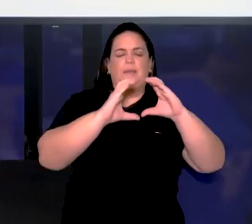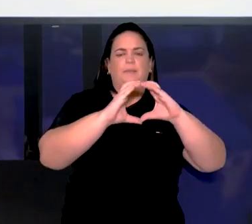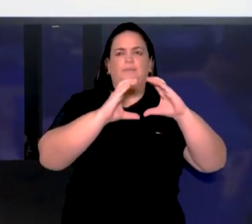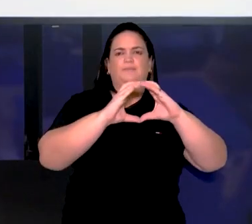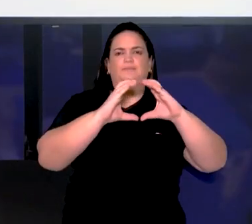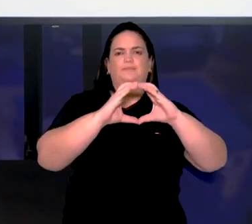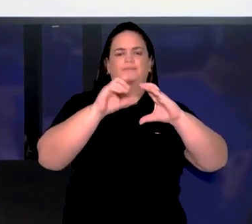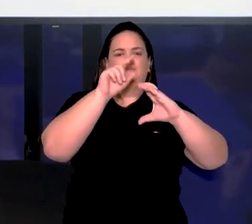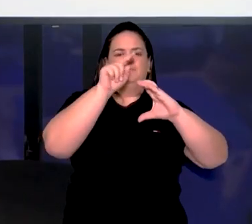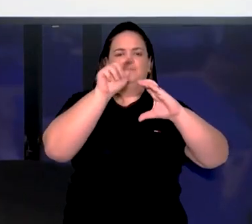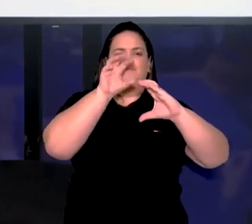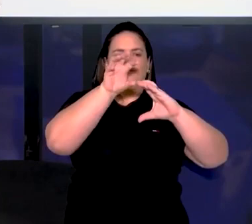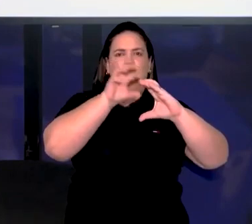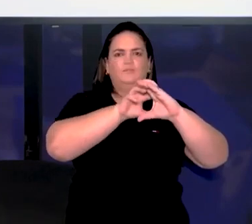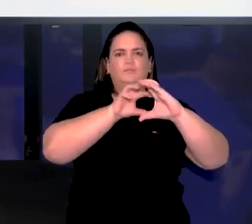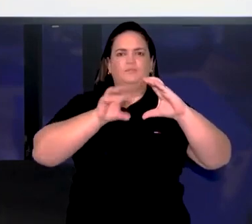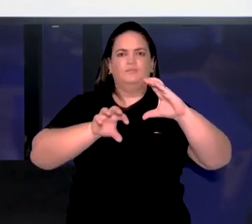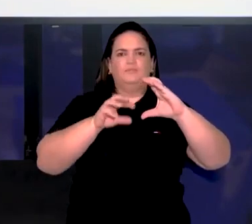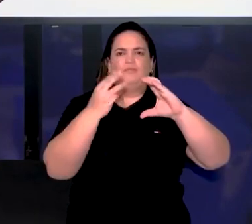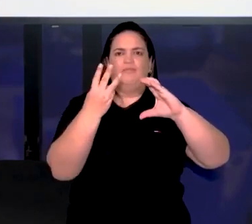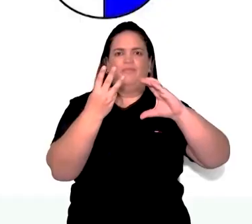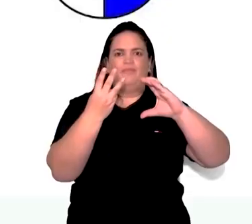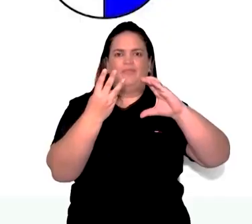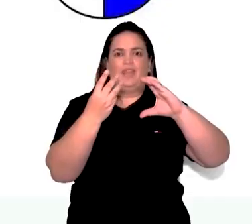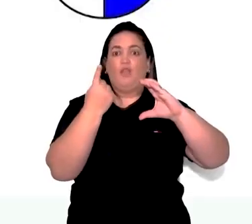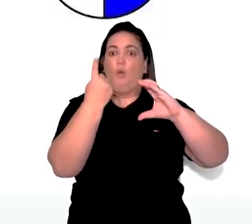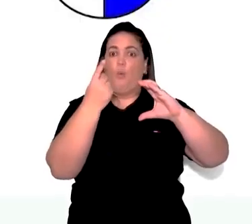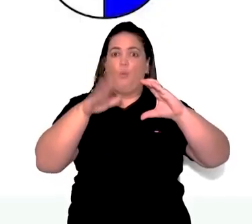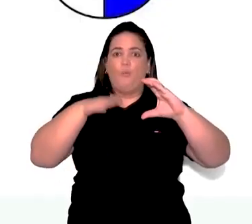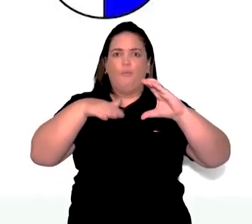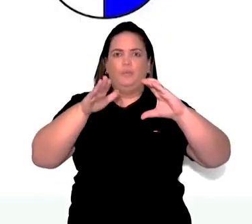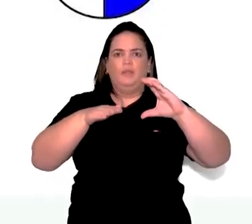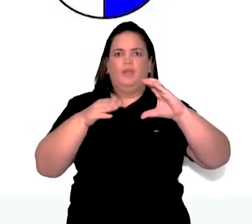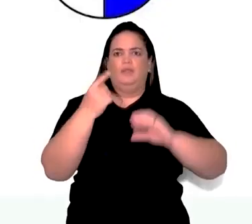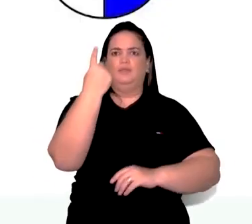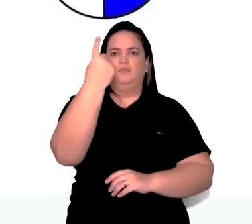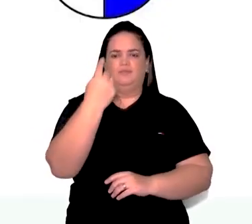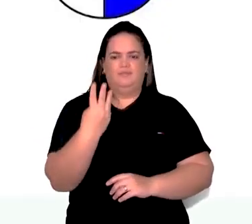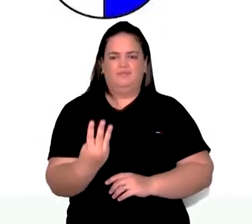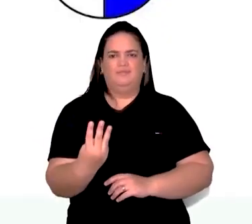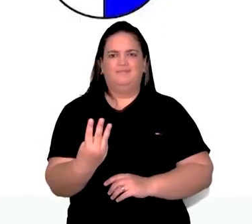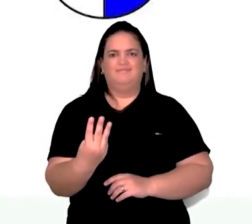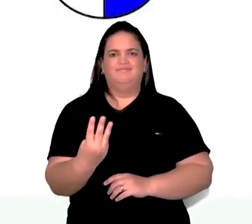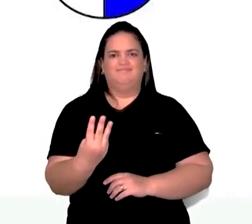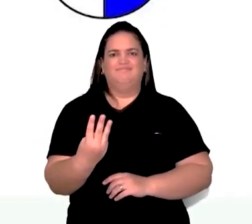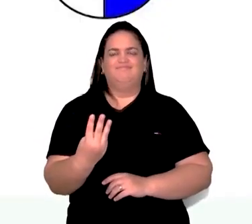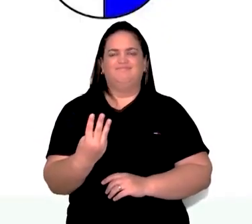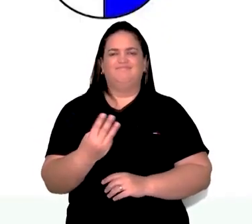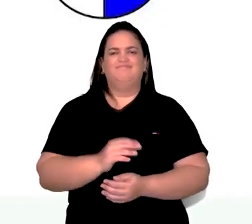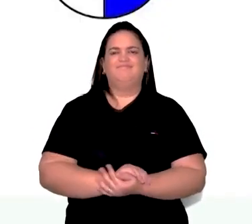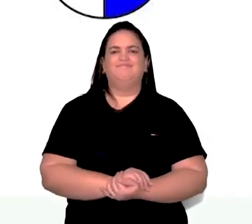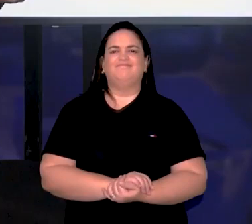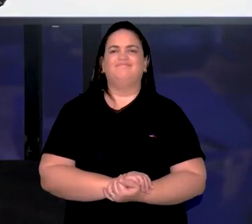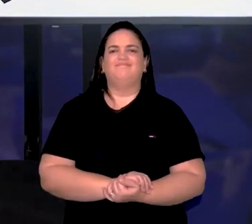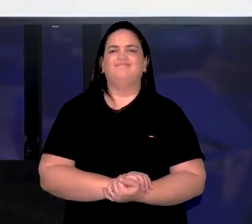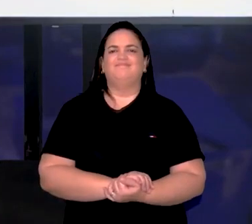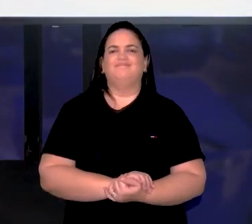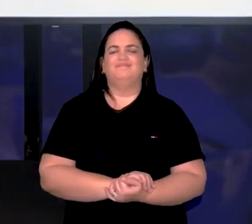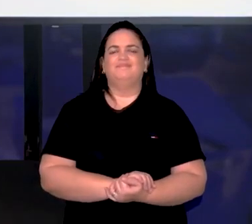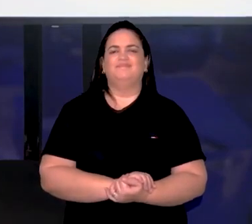aqui 1/3, 1 inteiro dividido em 3 partes, mas eu só usei uma parte